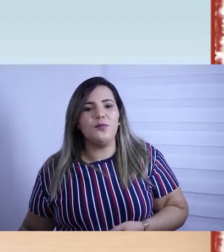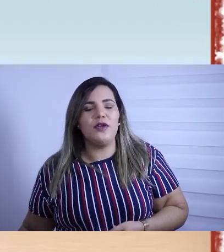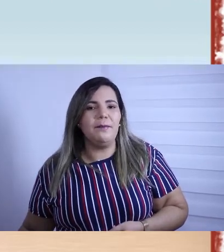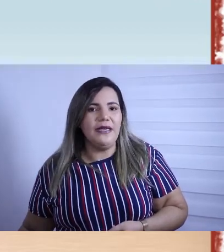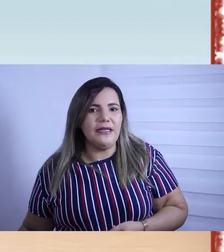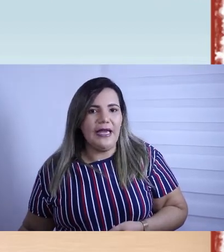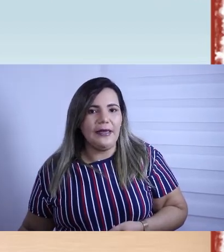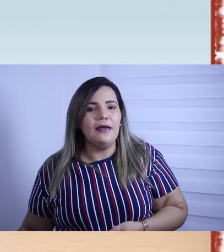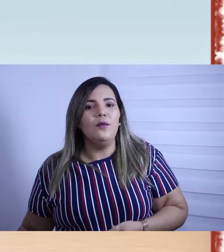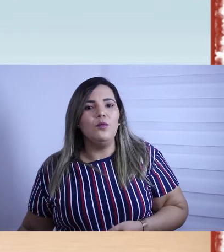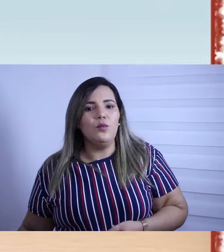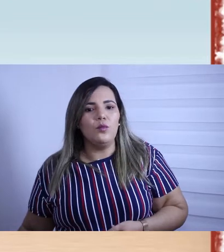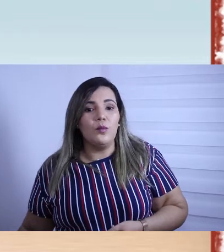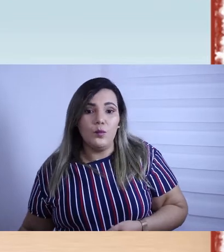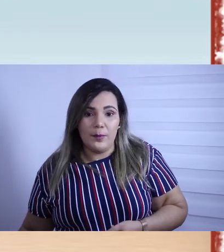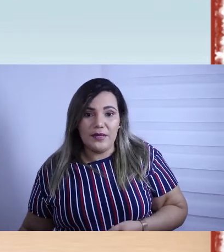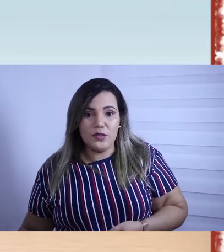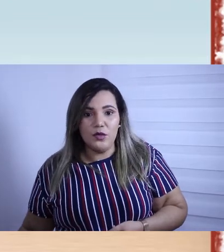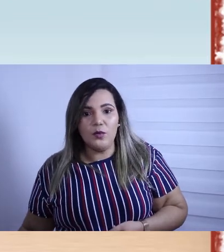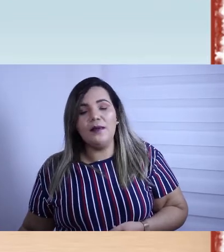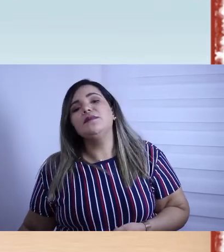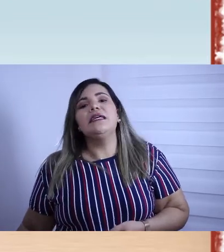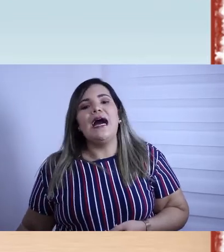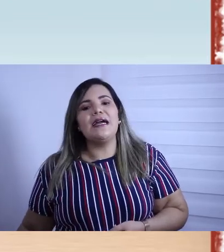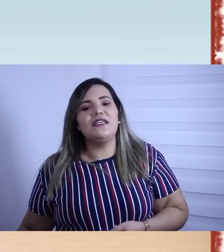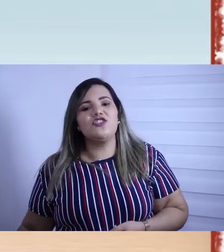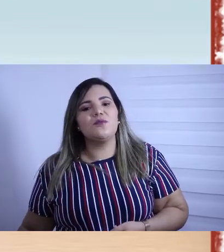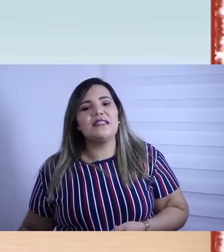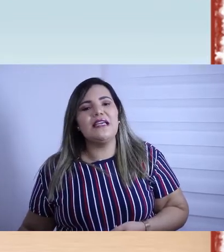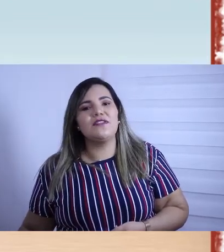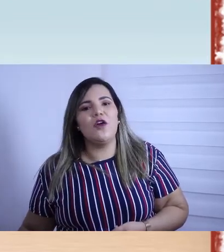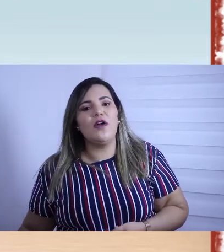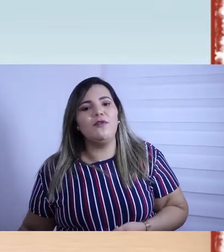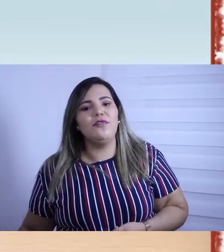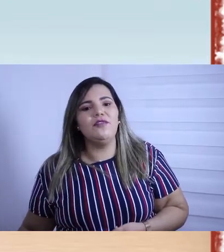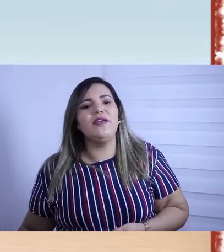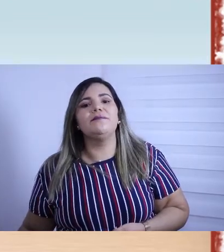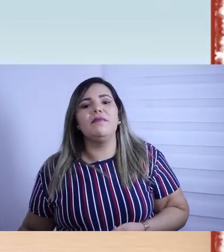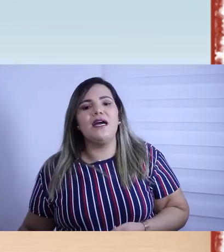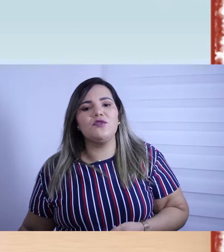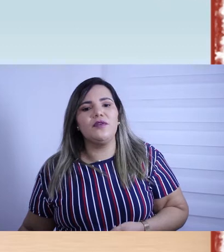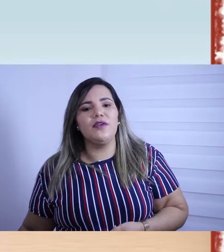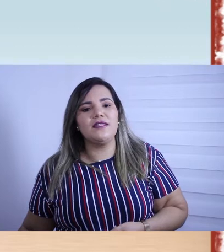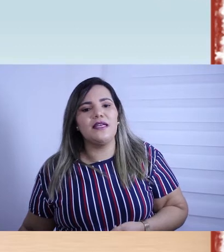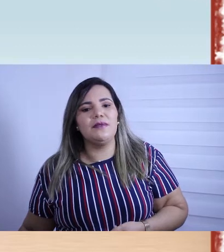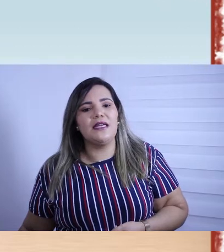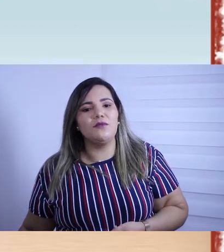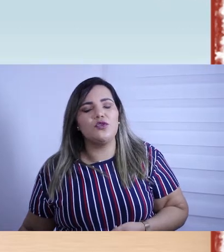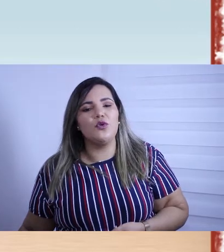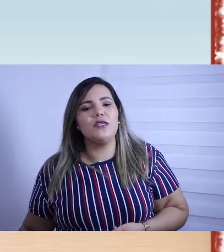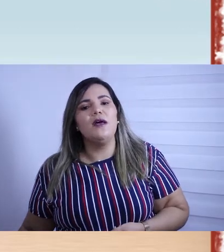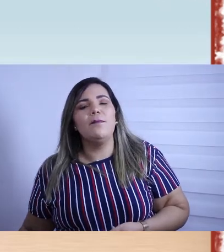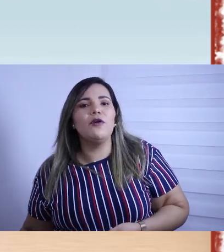eliminaremos o leite pokémon é um uma pessoa aqui nós estamos leves que o verbo viver mais uma vez